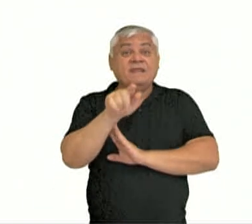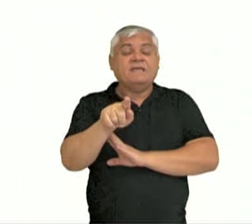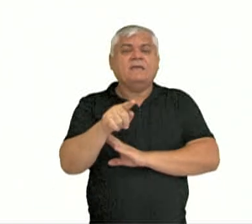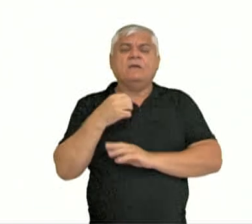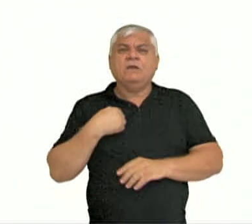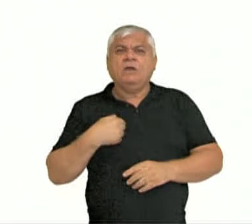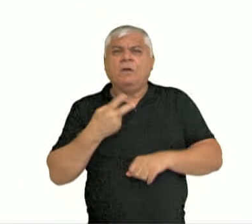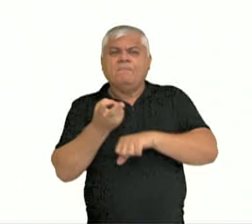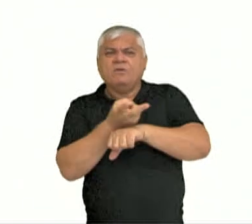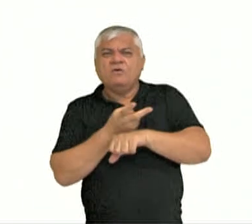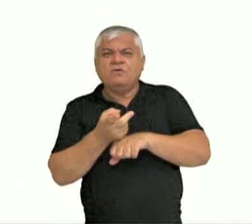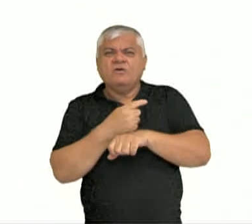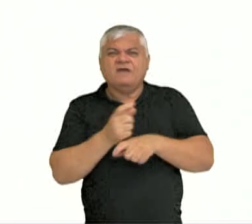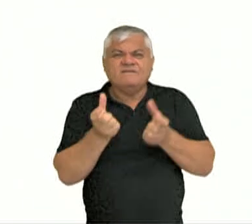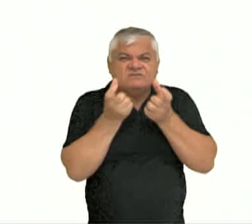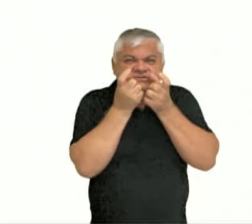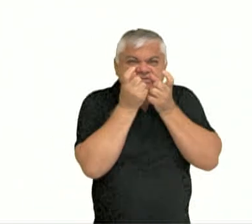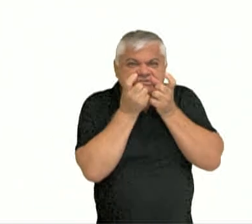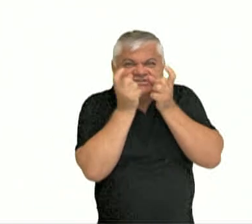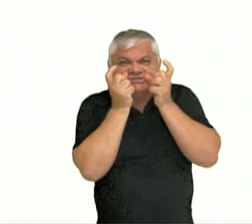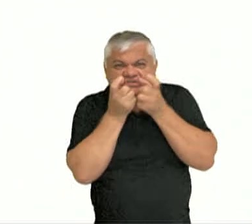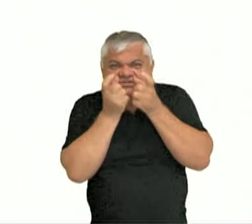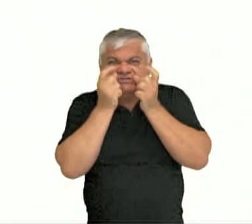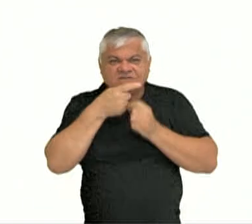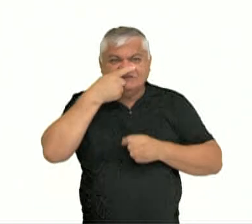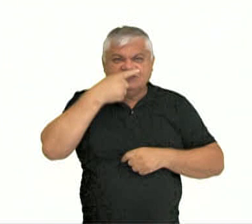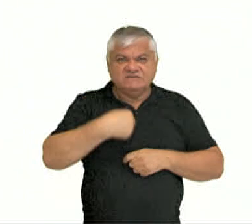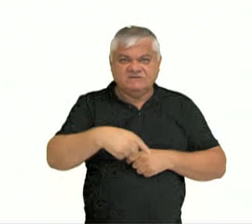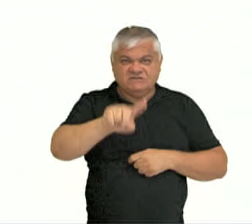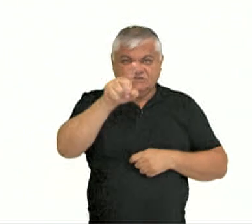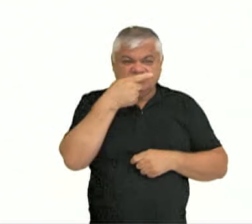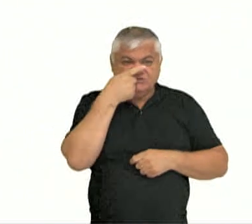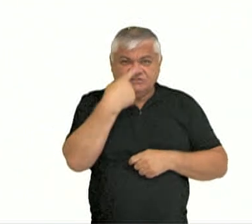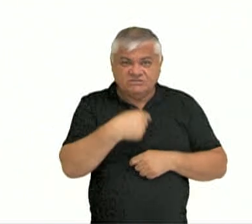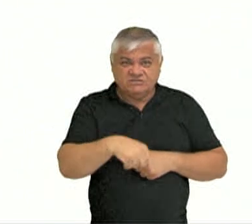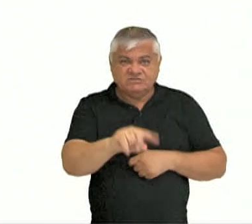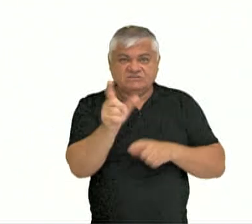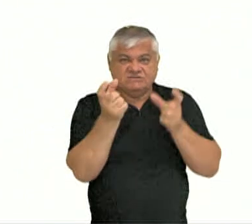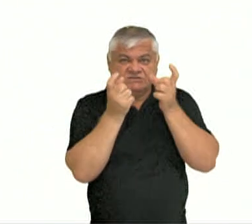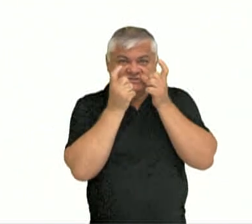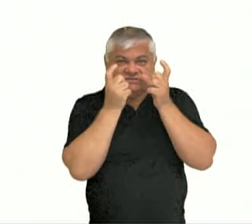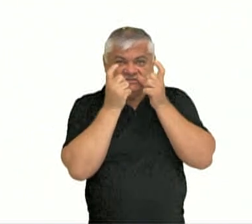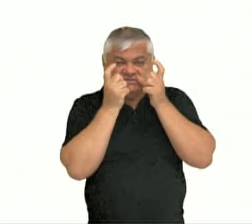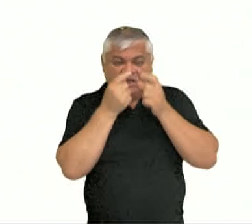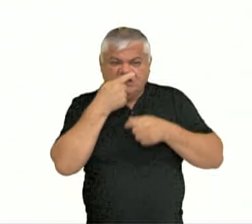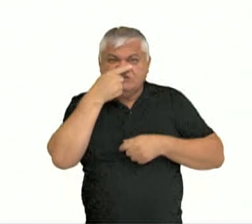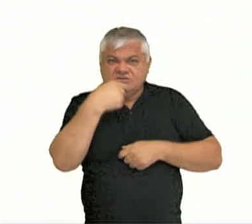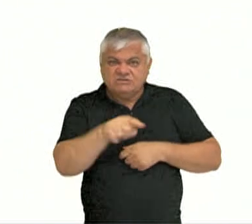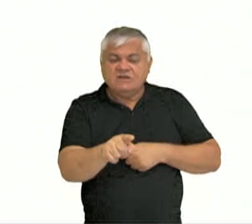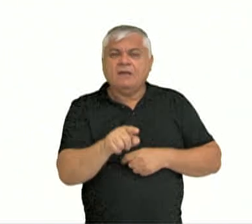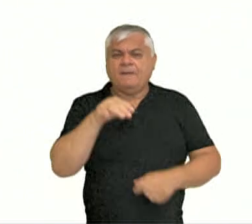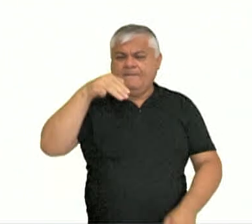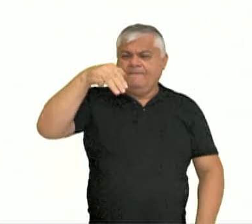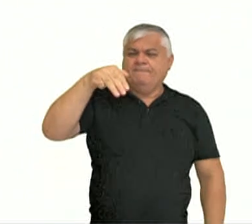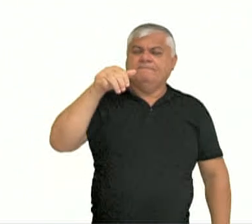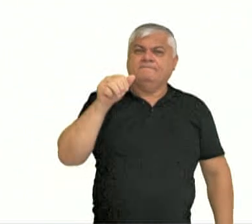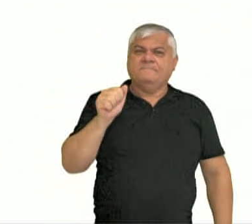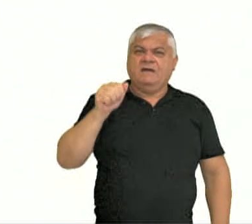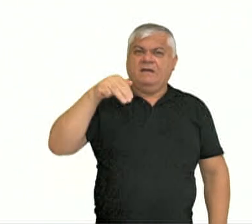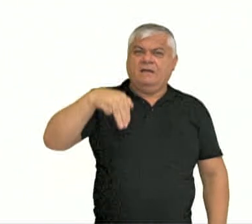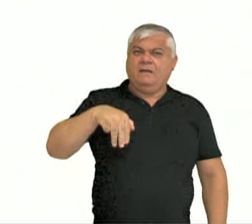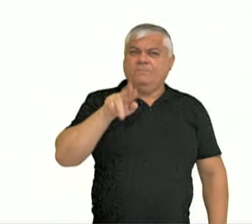caçavam mamutes e ursos na região. Quem não sabe, o mamute é da família, né? Uma das linhas, né,